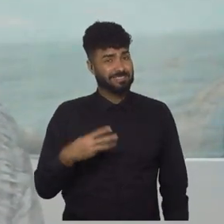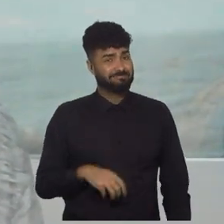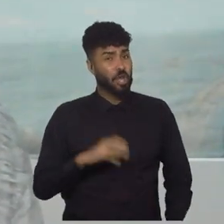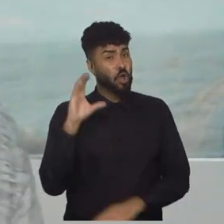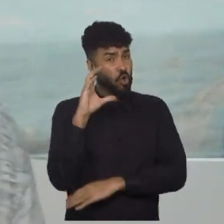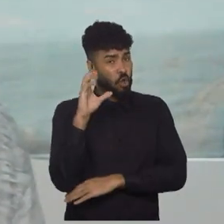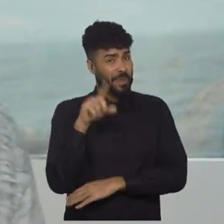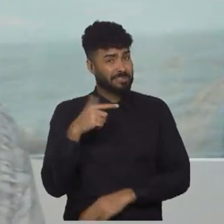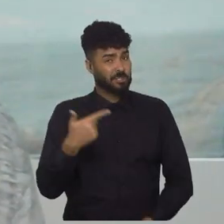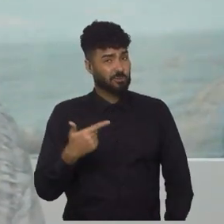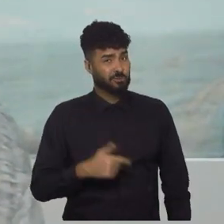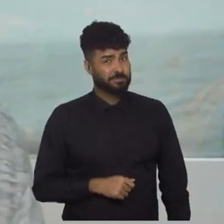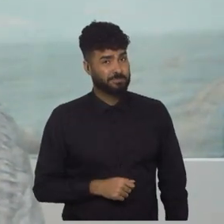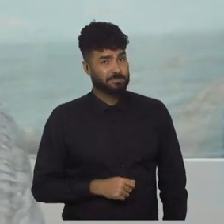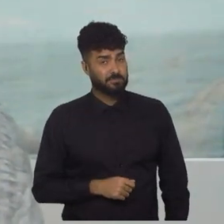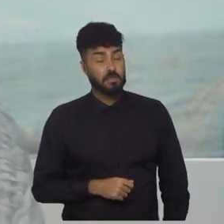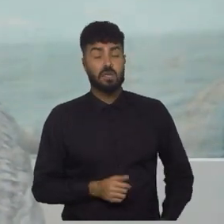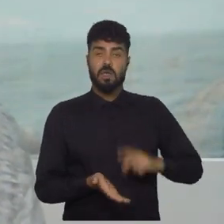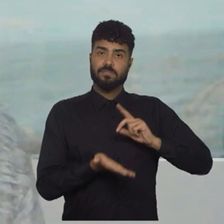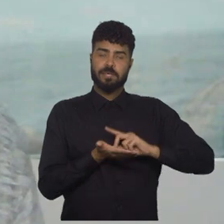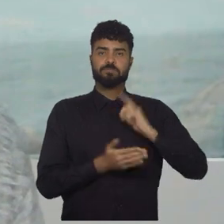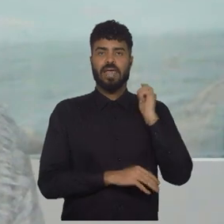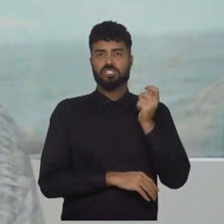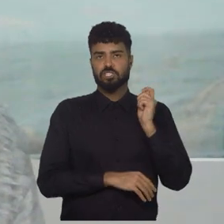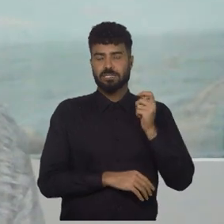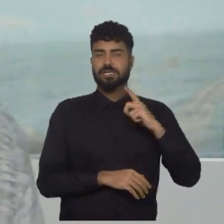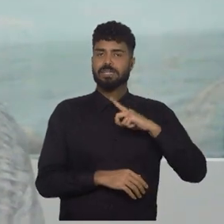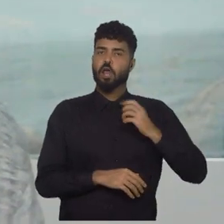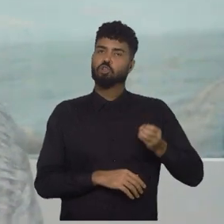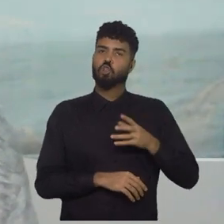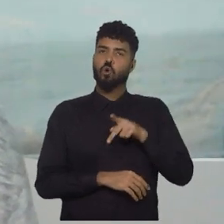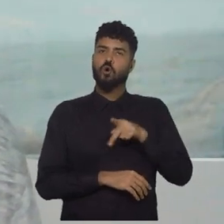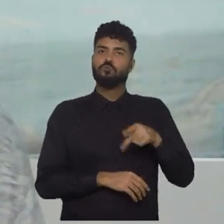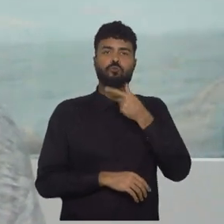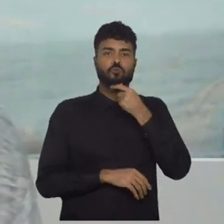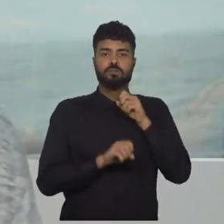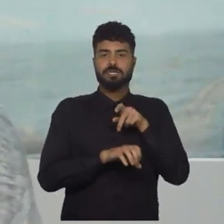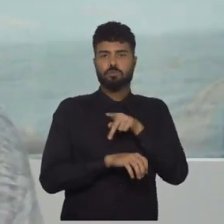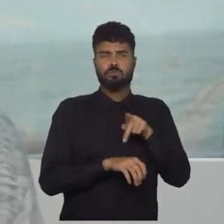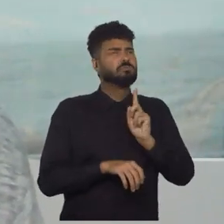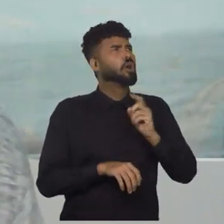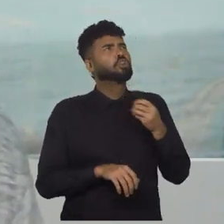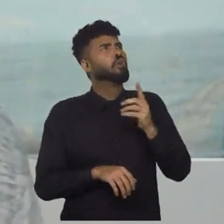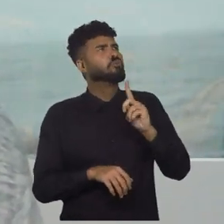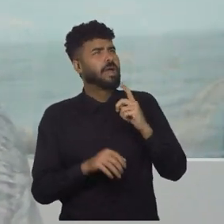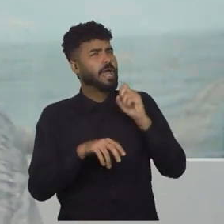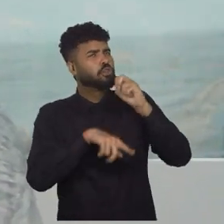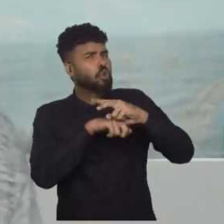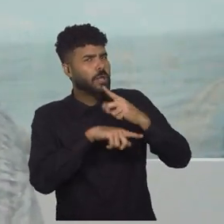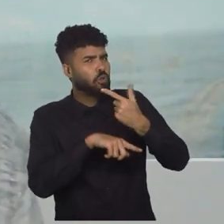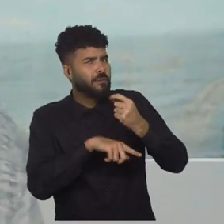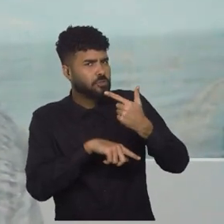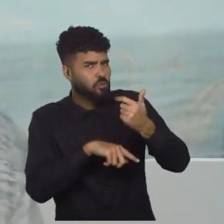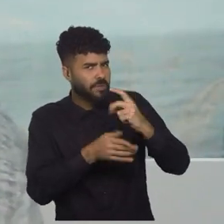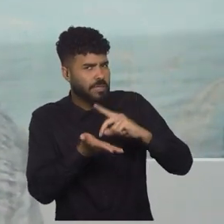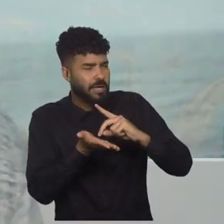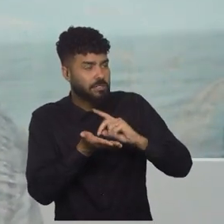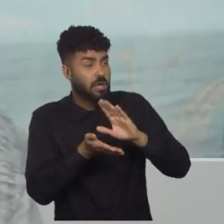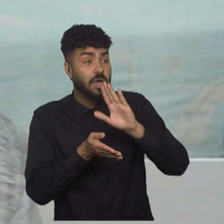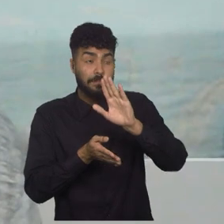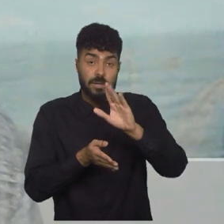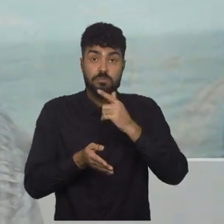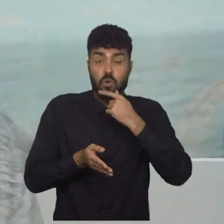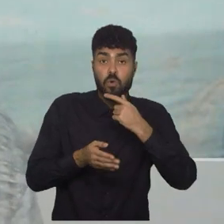papel. A Argentina é uma seleção que... tem um novo treinador, o Portanova, novo treinador não, ele assumiu 21, na verdade, mas ele